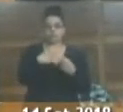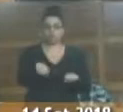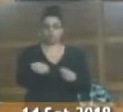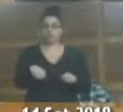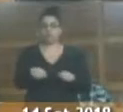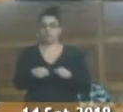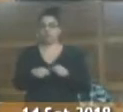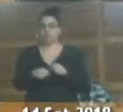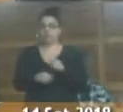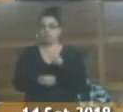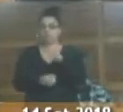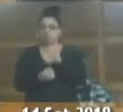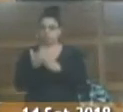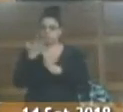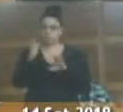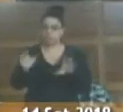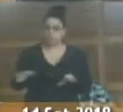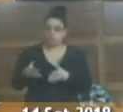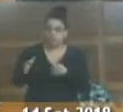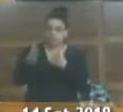locais, né? E